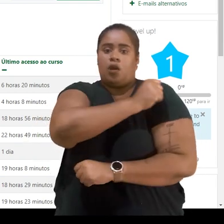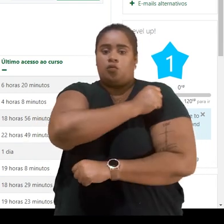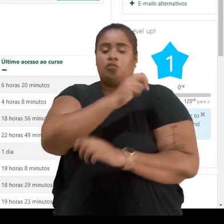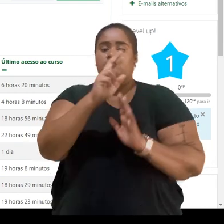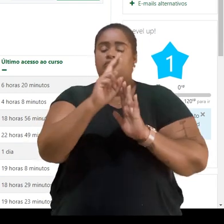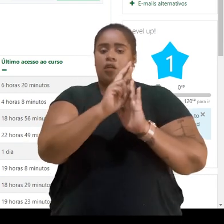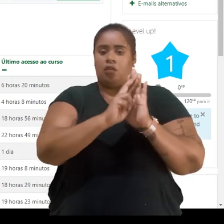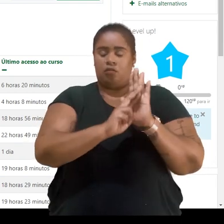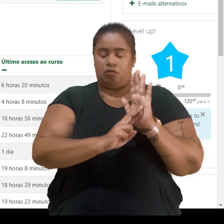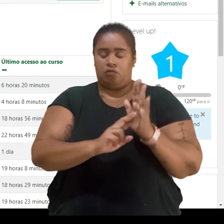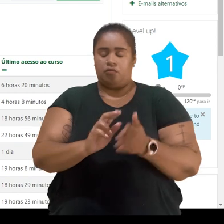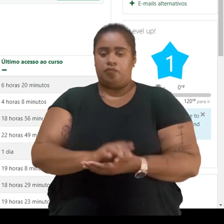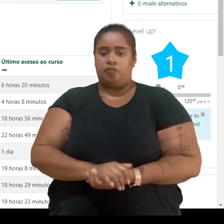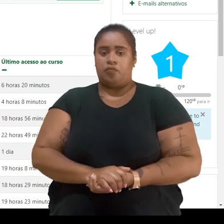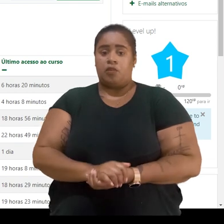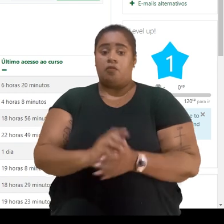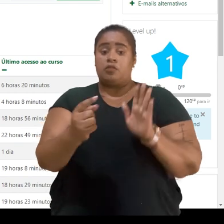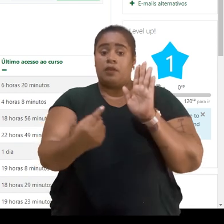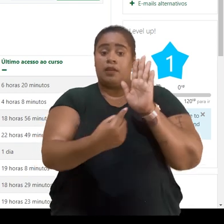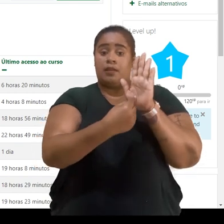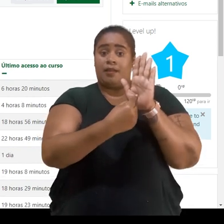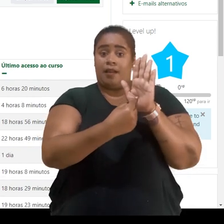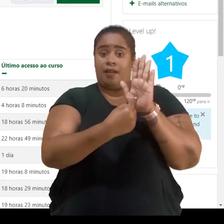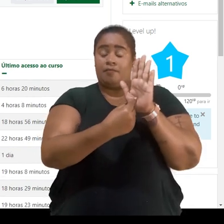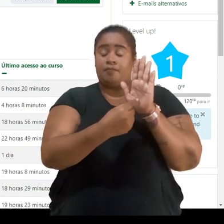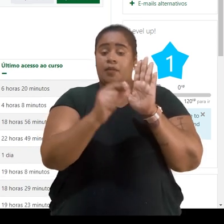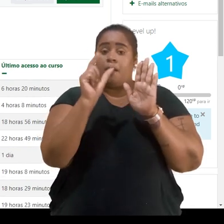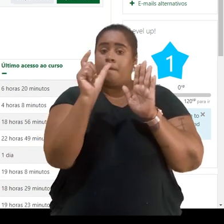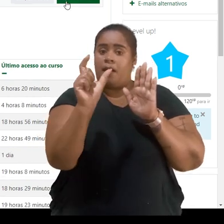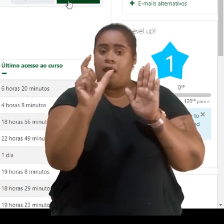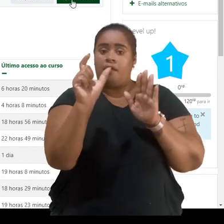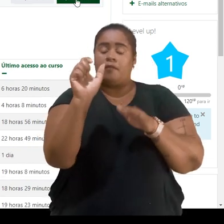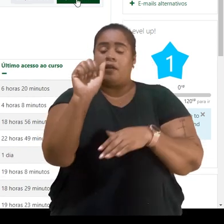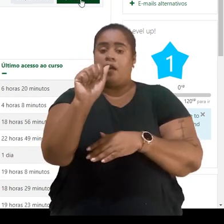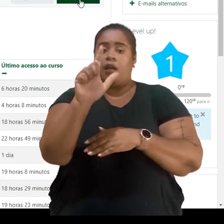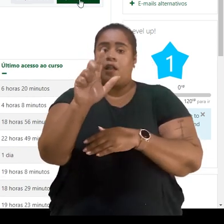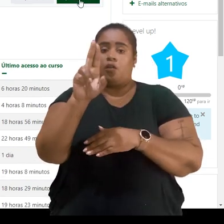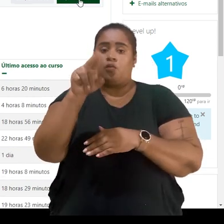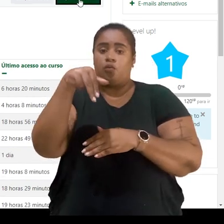nesse relatório então clica aqui em aluno